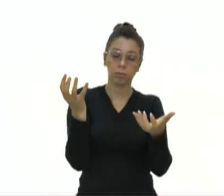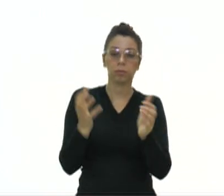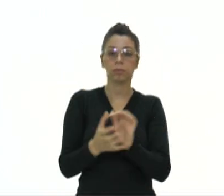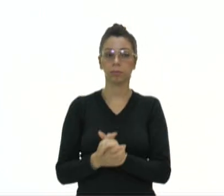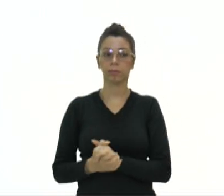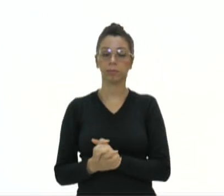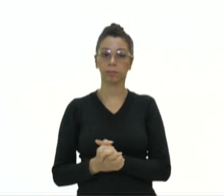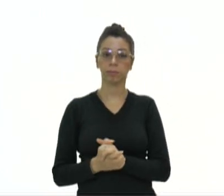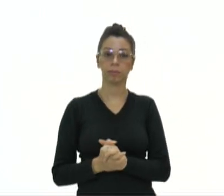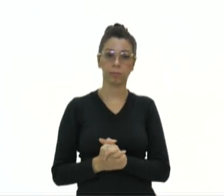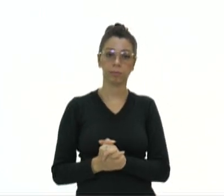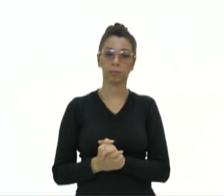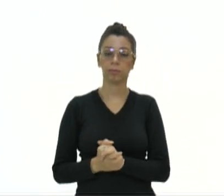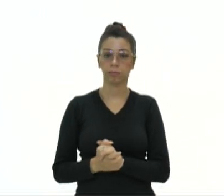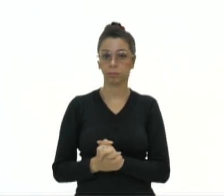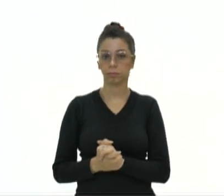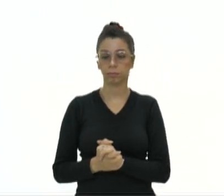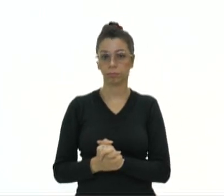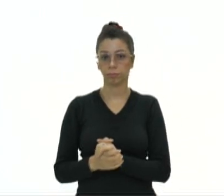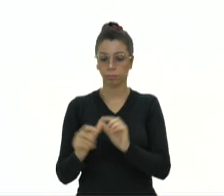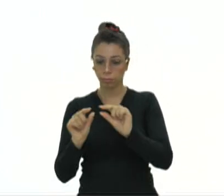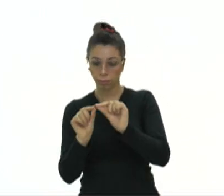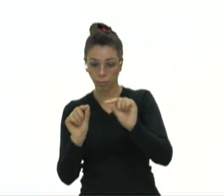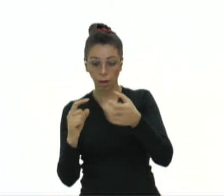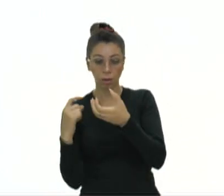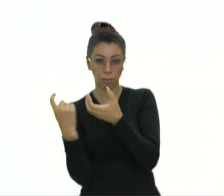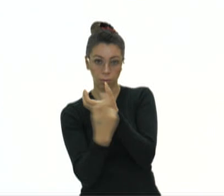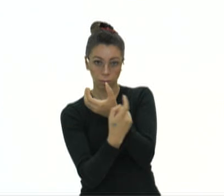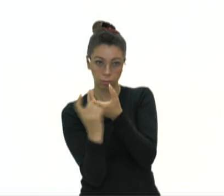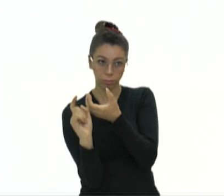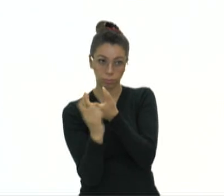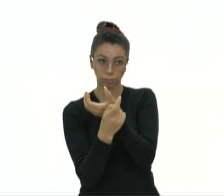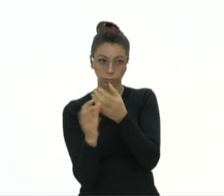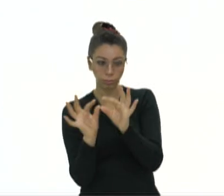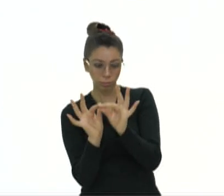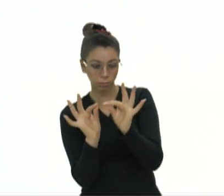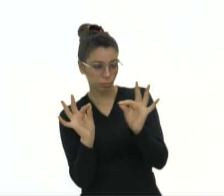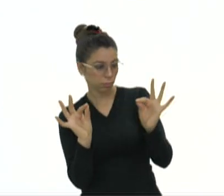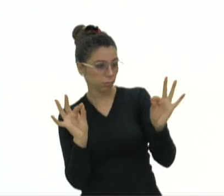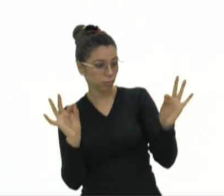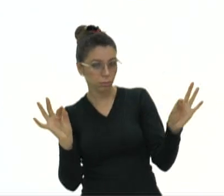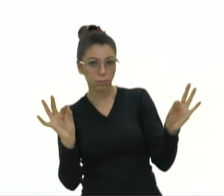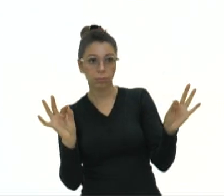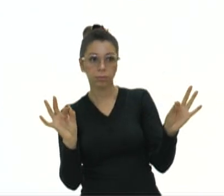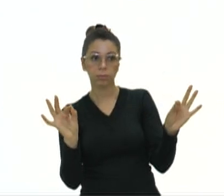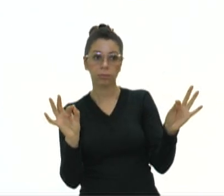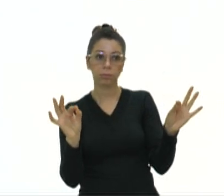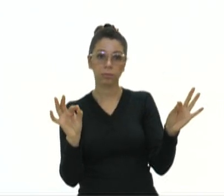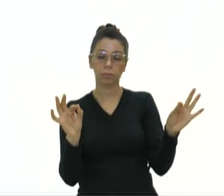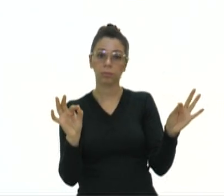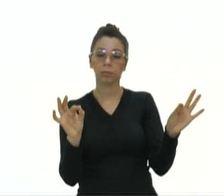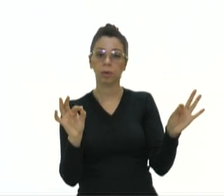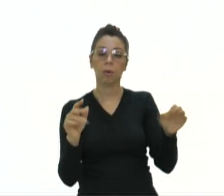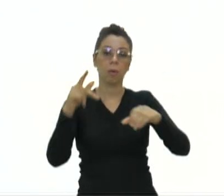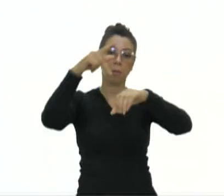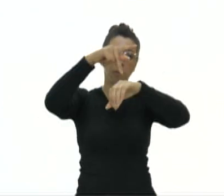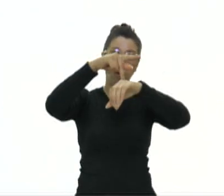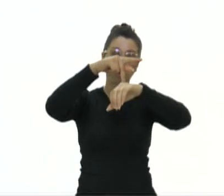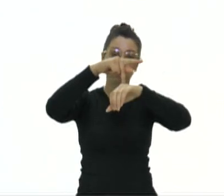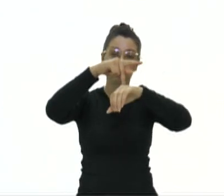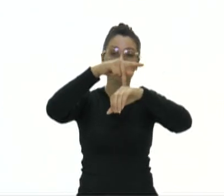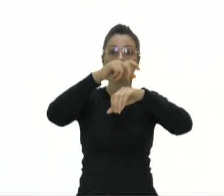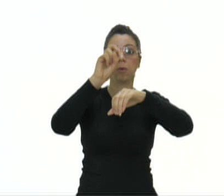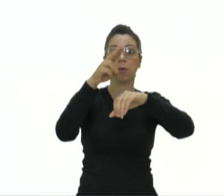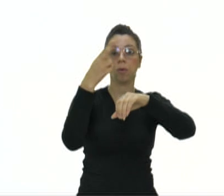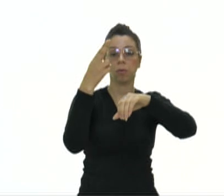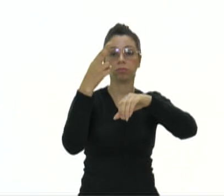predominante. E distância da linha do Equador. Então, aqui nós temos a linha do Equador e aqui nós vamos ter o polo, ou norte ou sul. Quero que